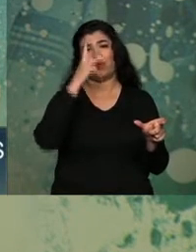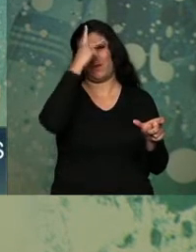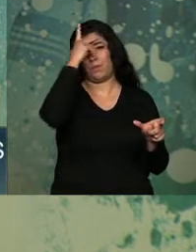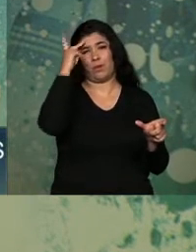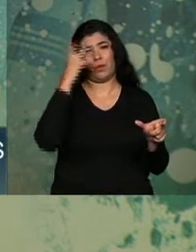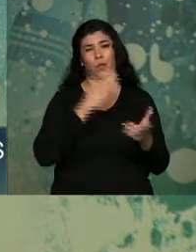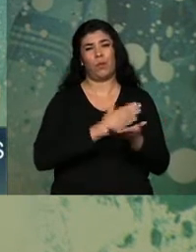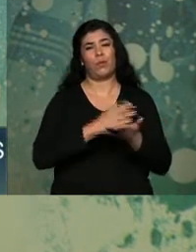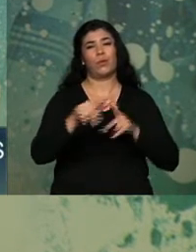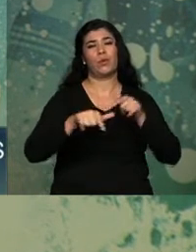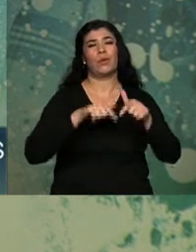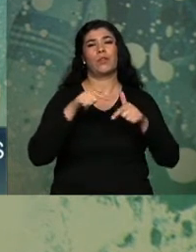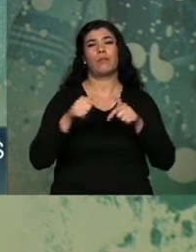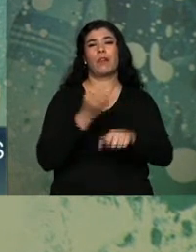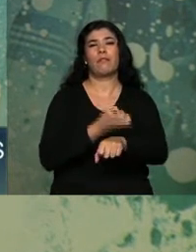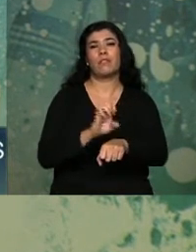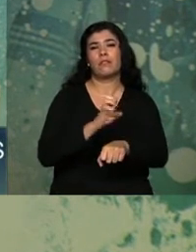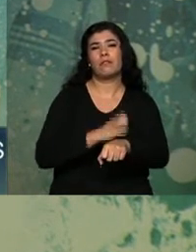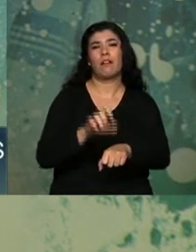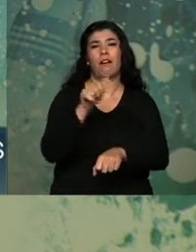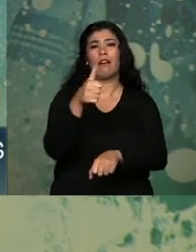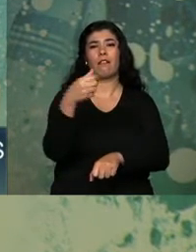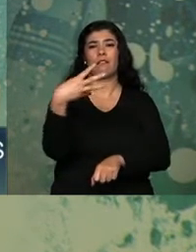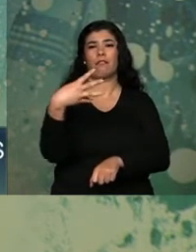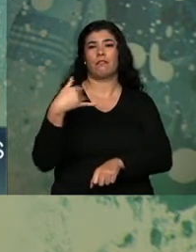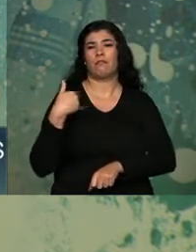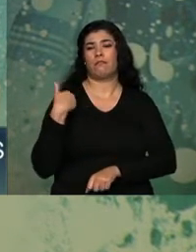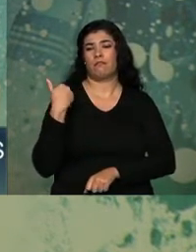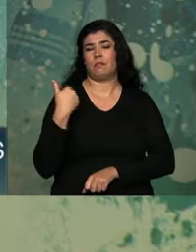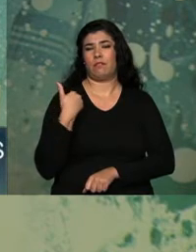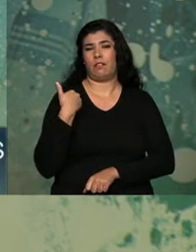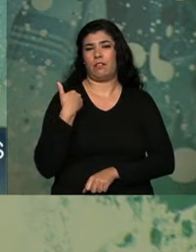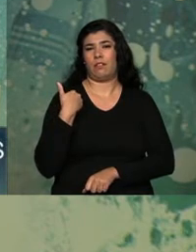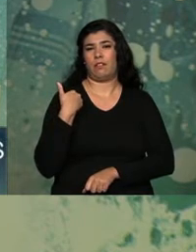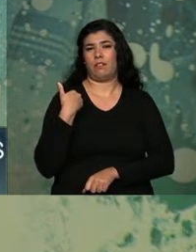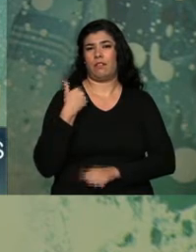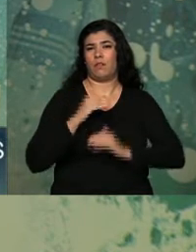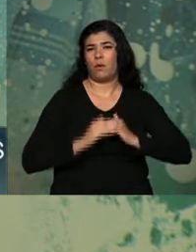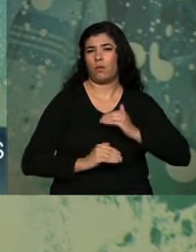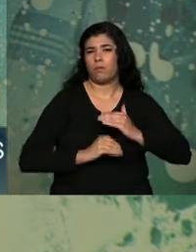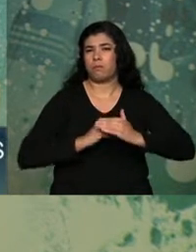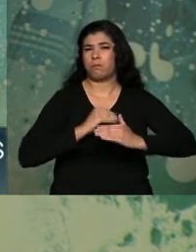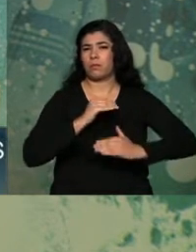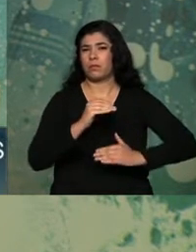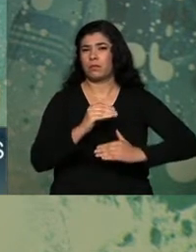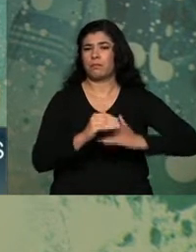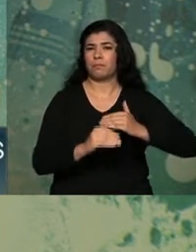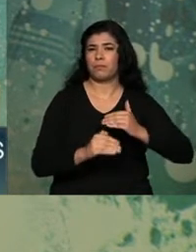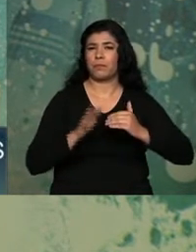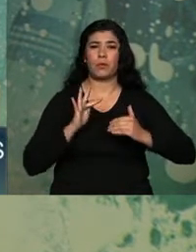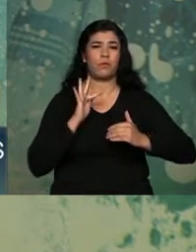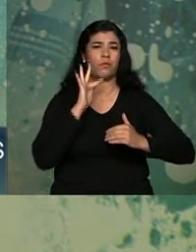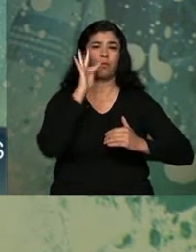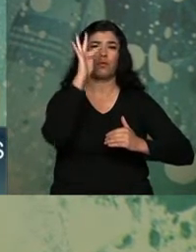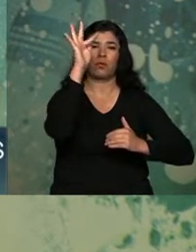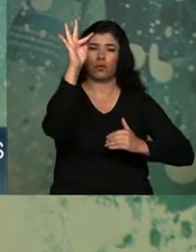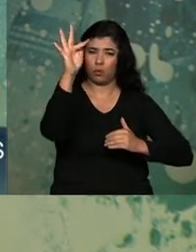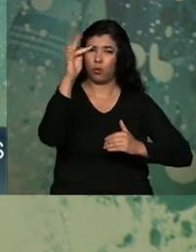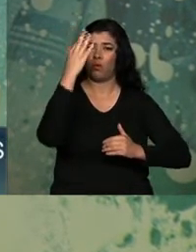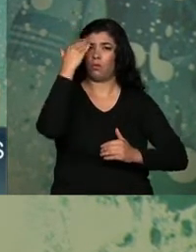aos 14 anos foi exatamente o passo inicial de carreiras de